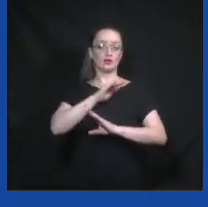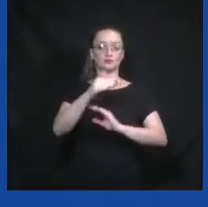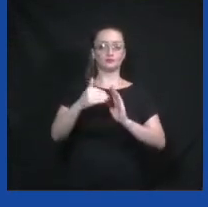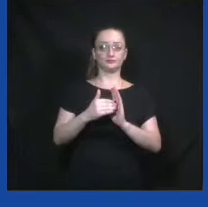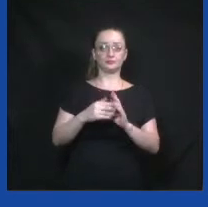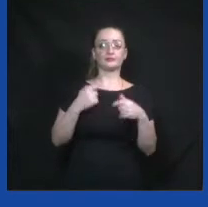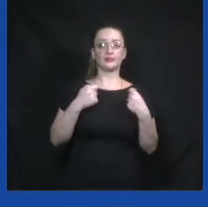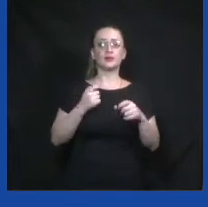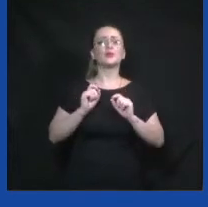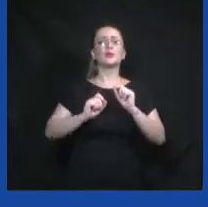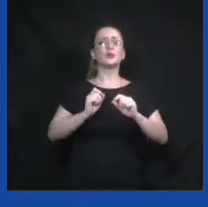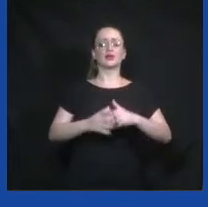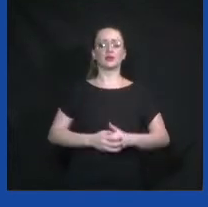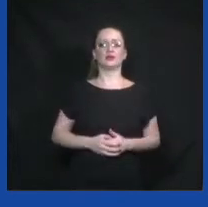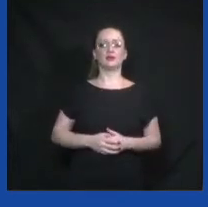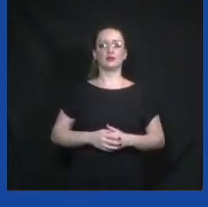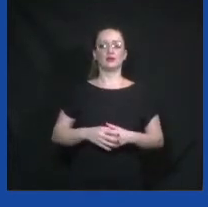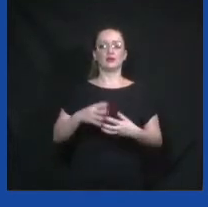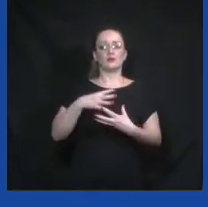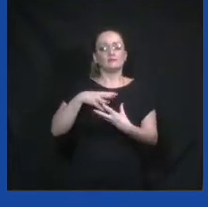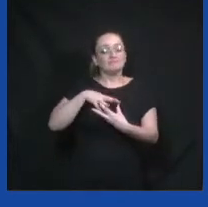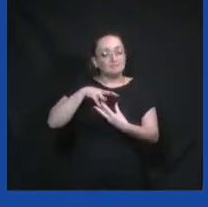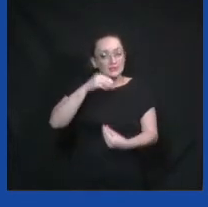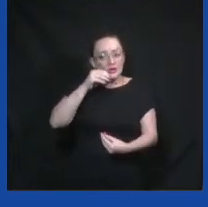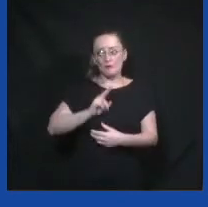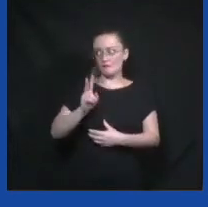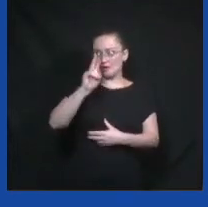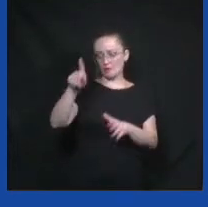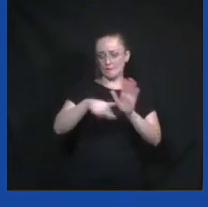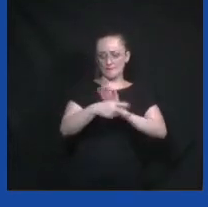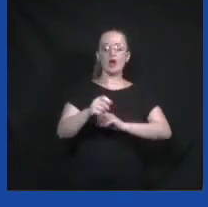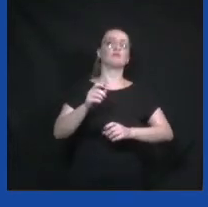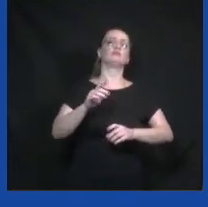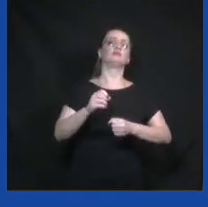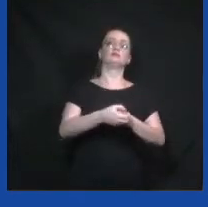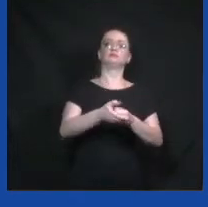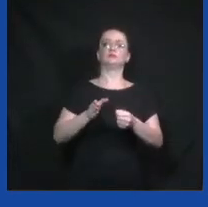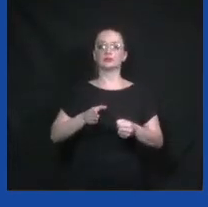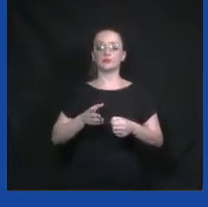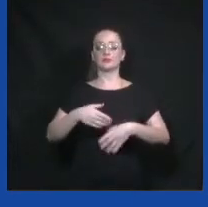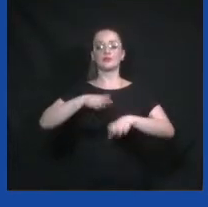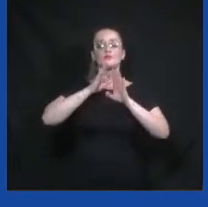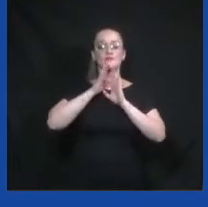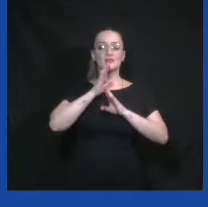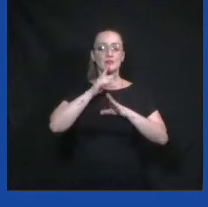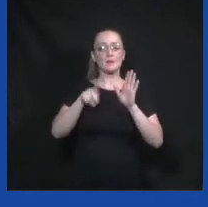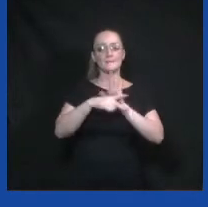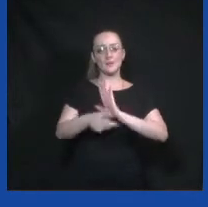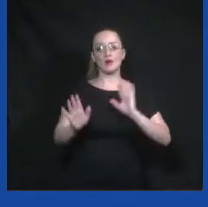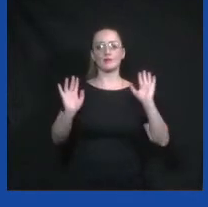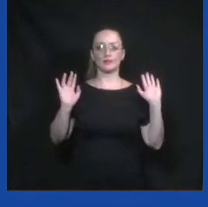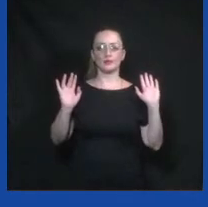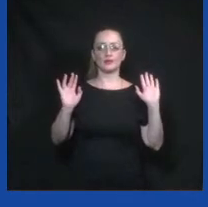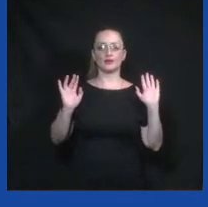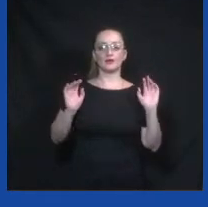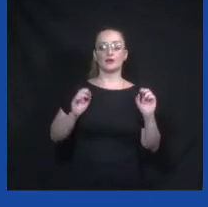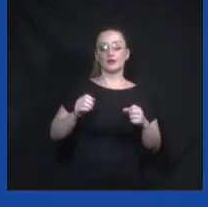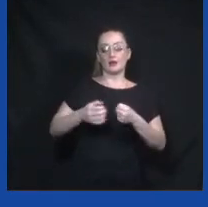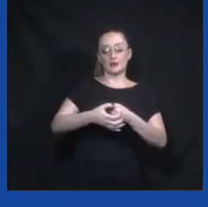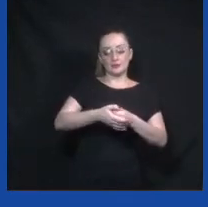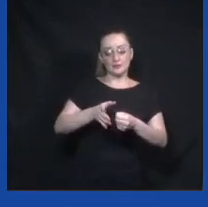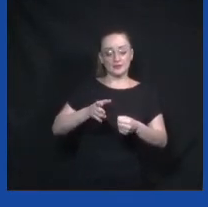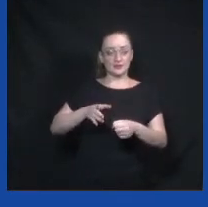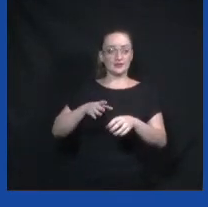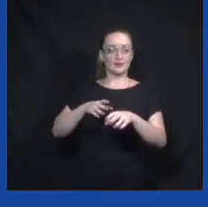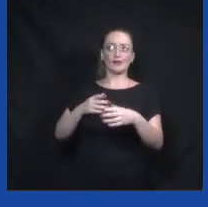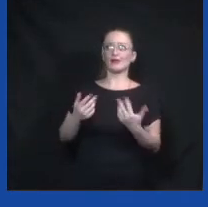estar alimentada pelo espírito da democracia, pelos valores democráticos, pelo conhecimento necessário para a participação. A democracia só com forma é igual,